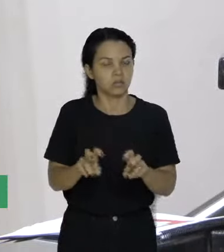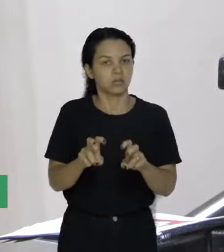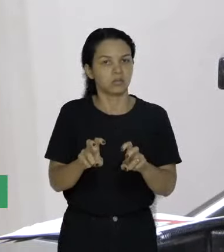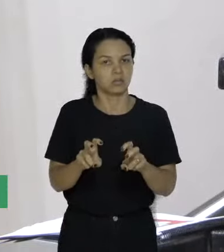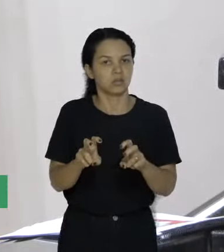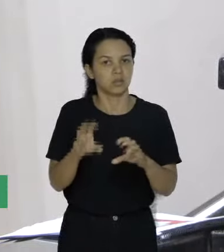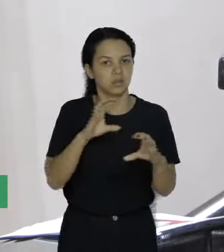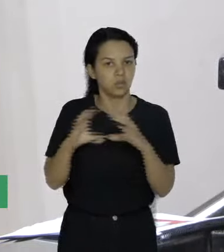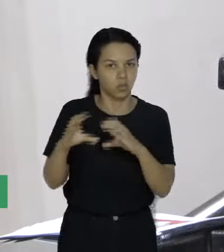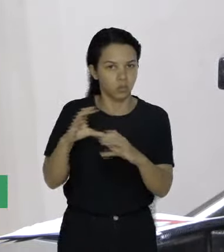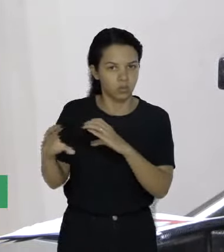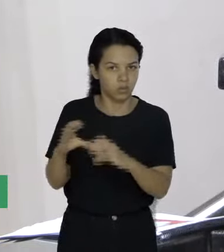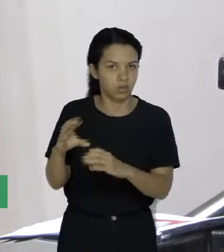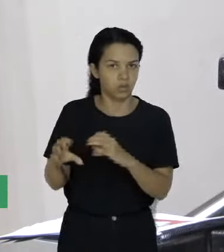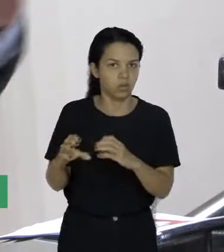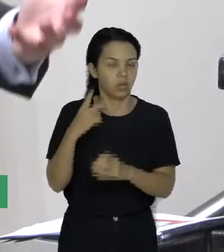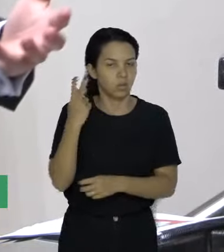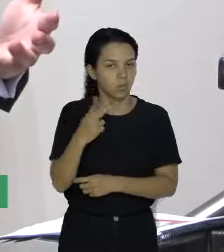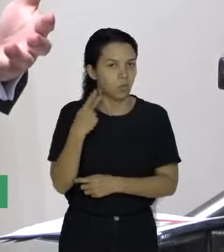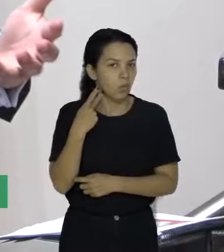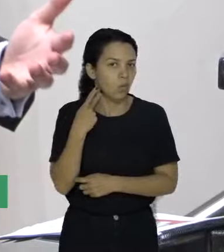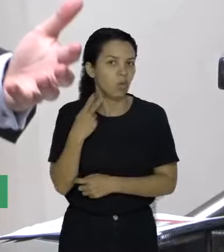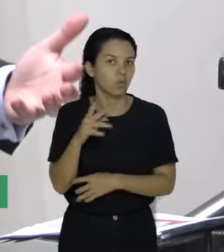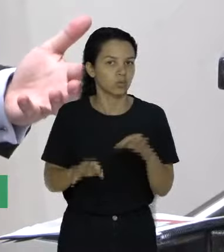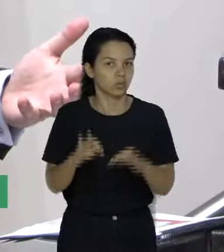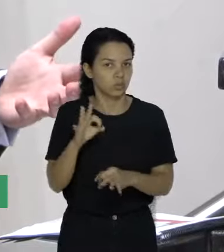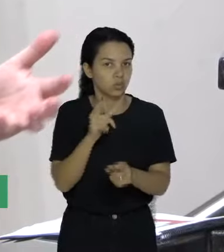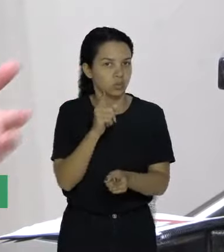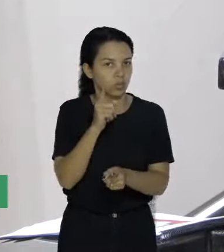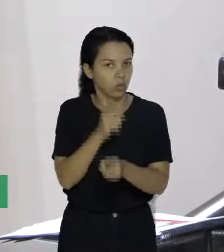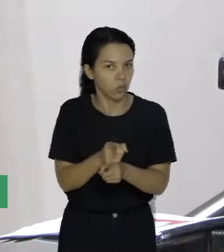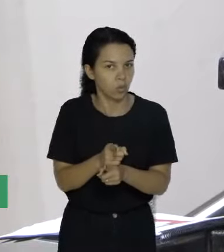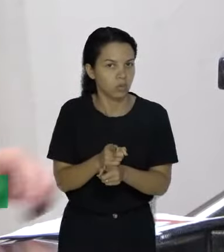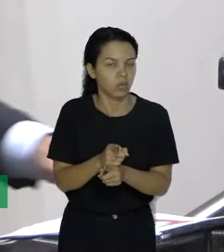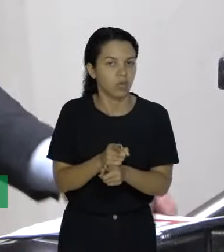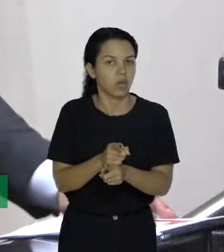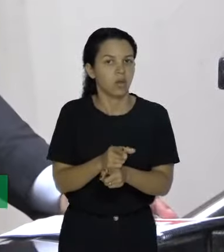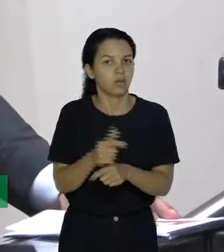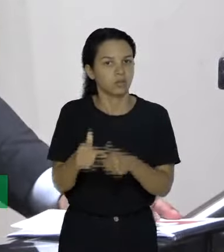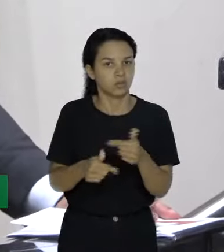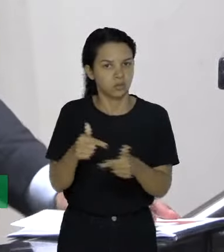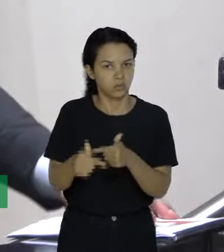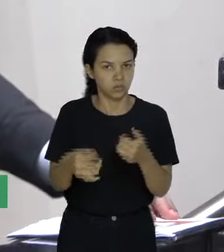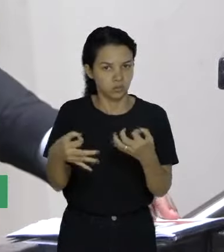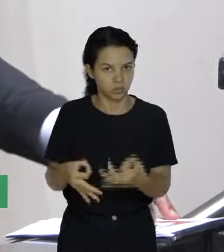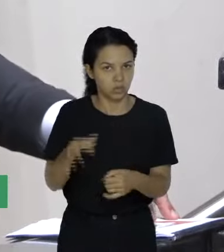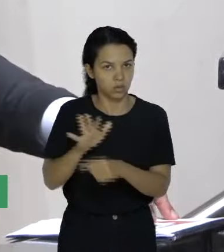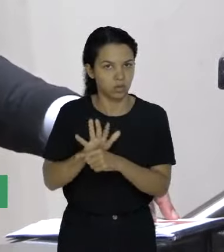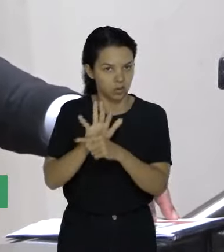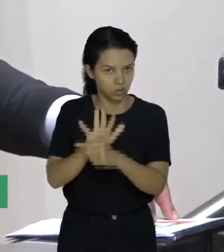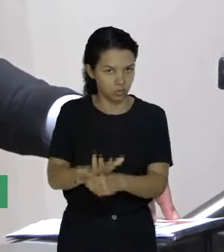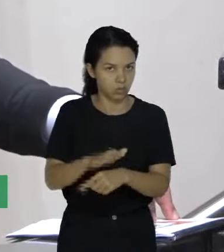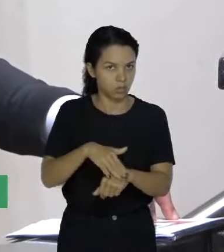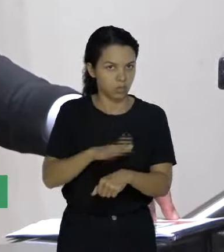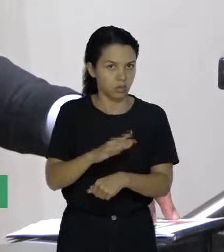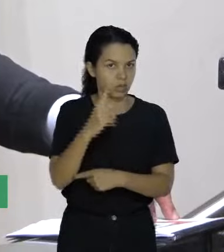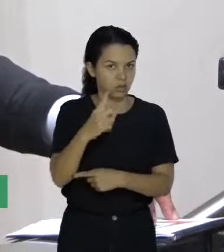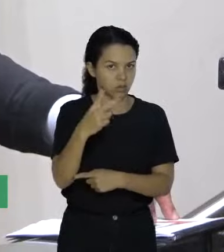Marcos Vieira com as promotoria de Justiça encontrar um serviço que está disponível e ela realizou já há mais de 120